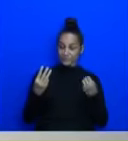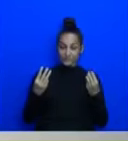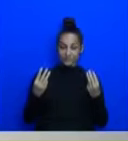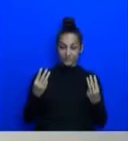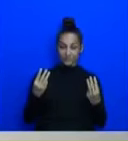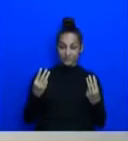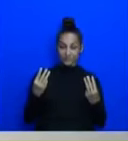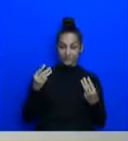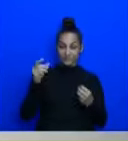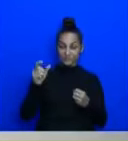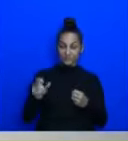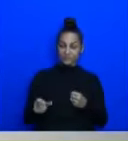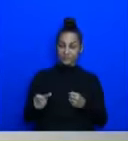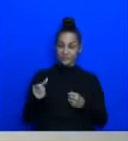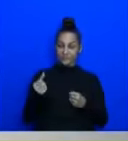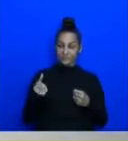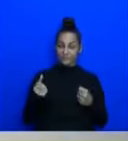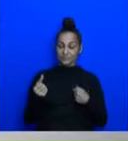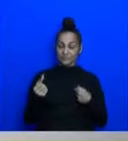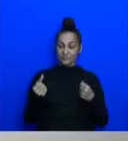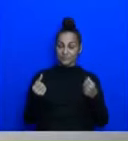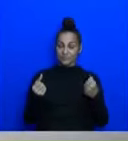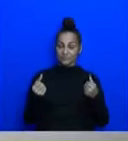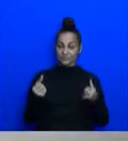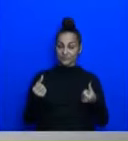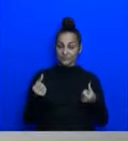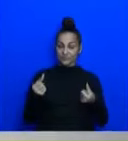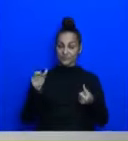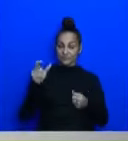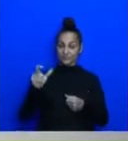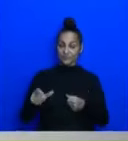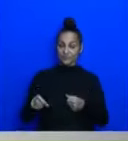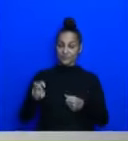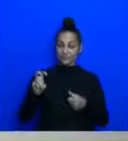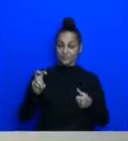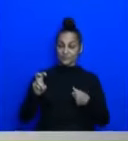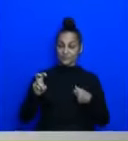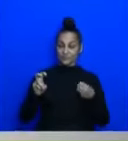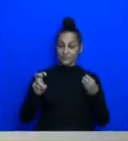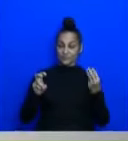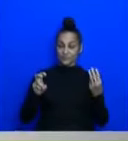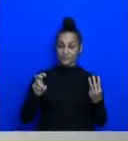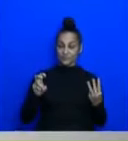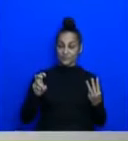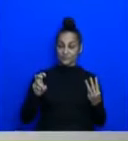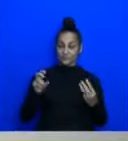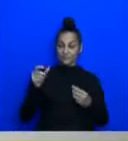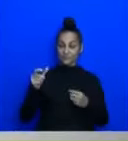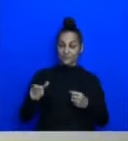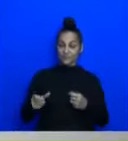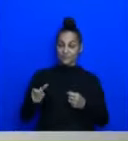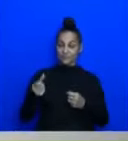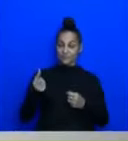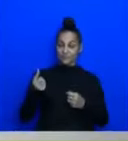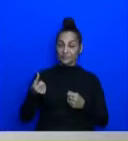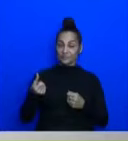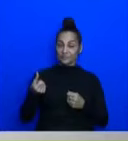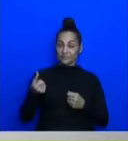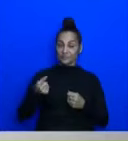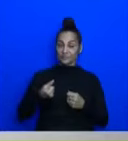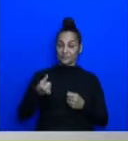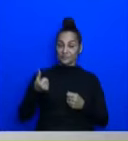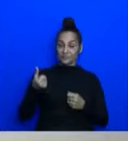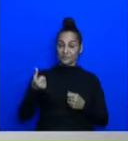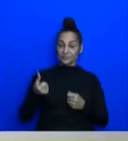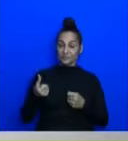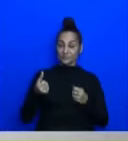4. Coluna 4, 6. Coluna 5, 3. Coluna 6, número 6.